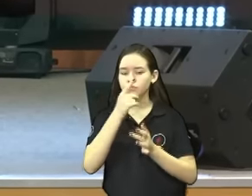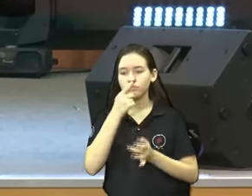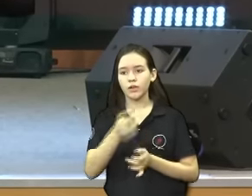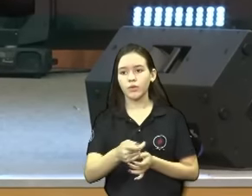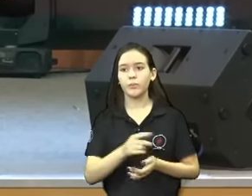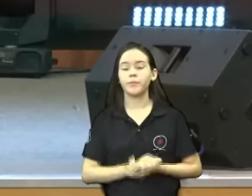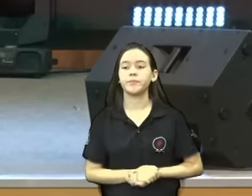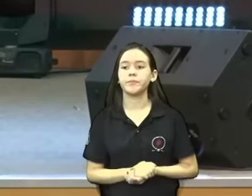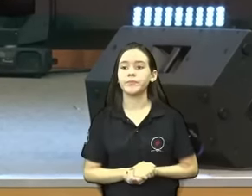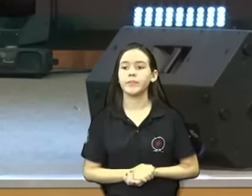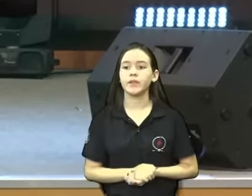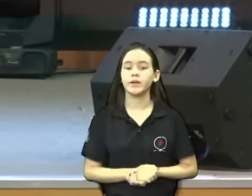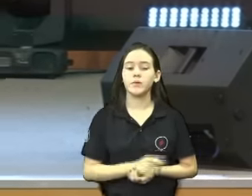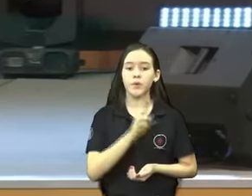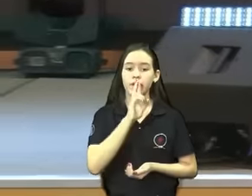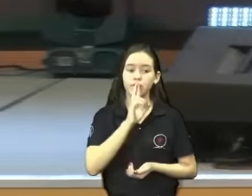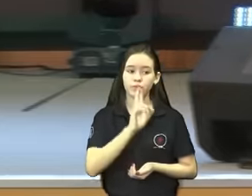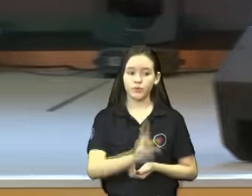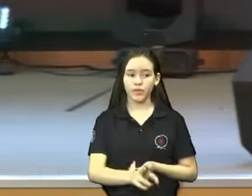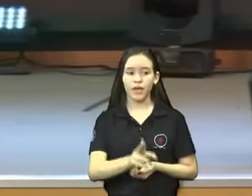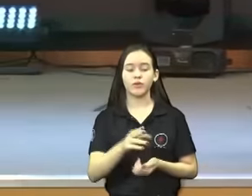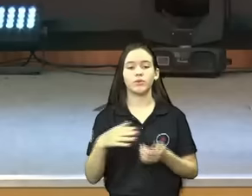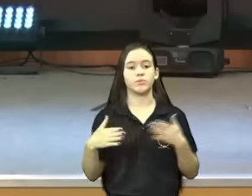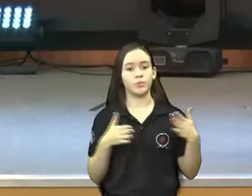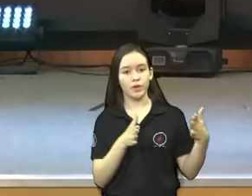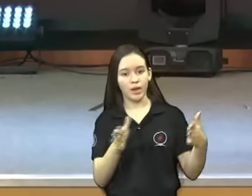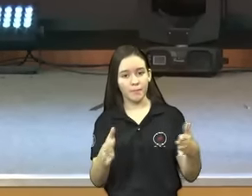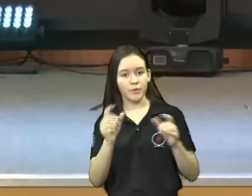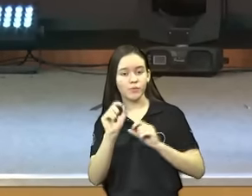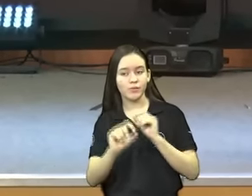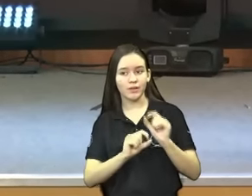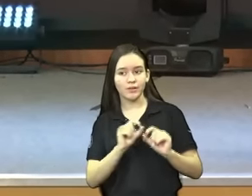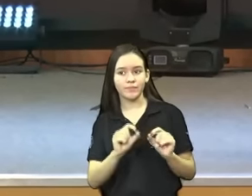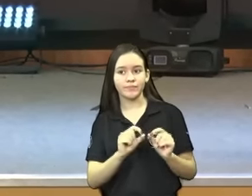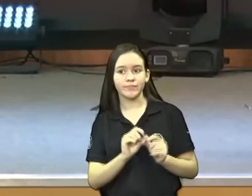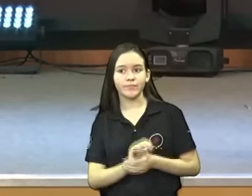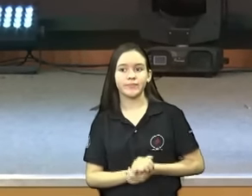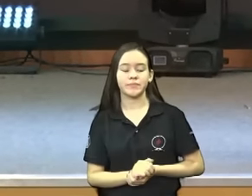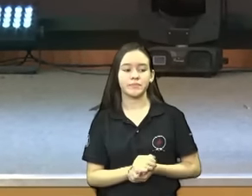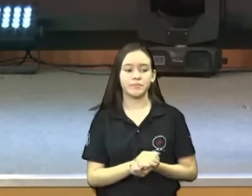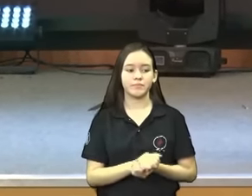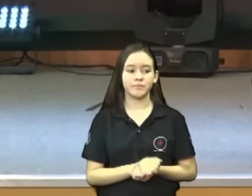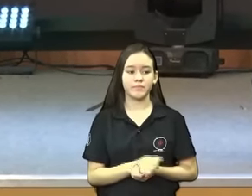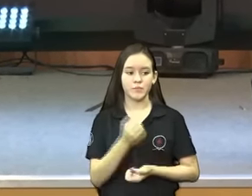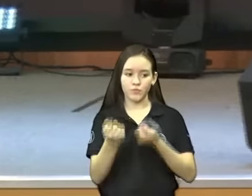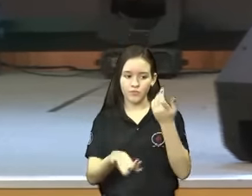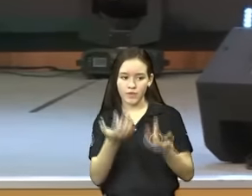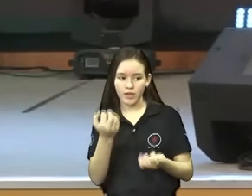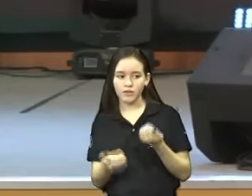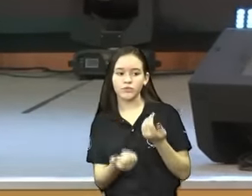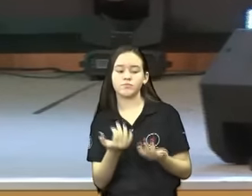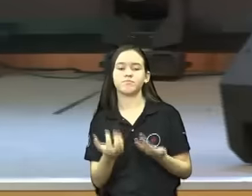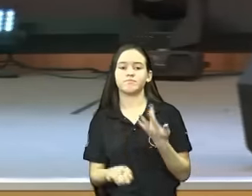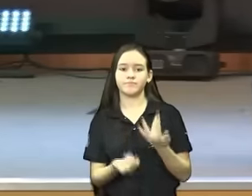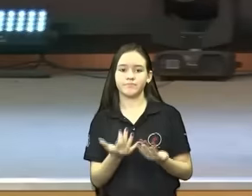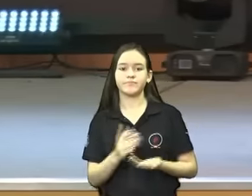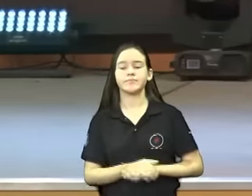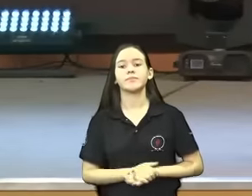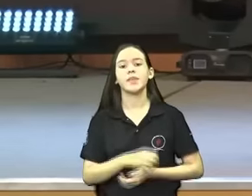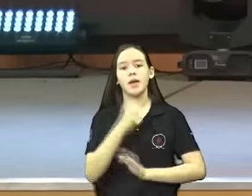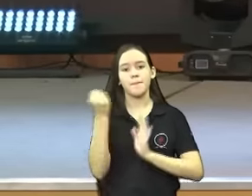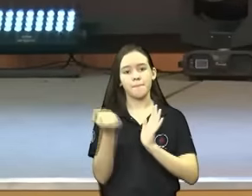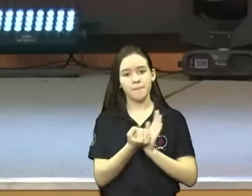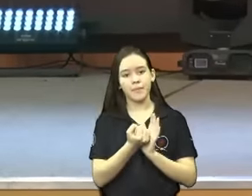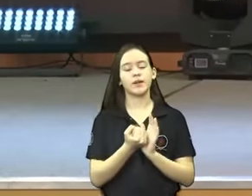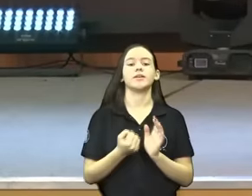que o resultado desse caminho conduz à perdição não tô aqui tão as marcas